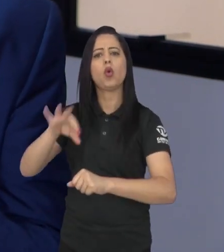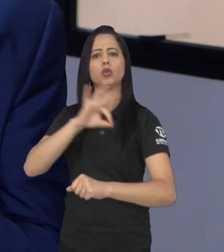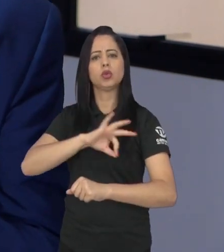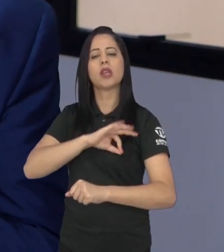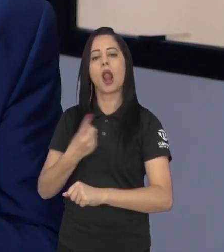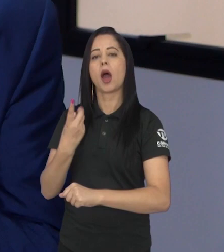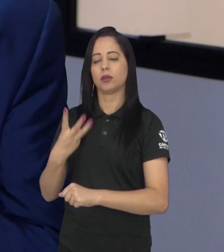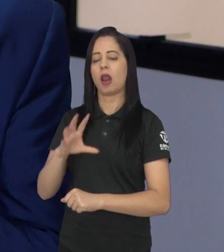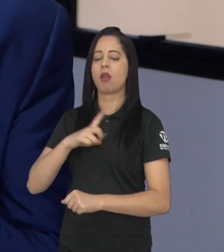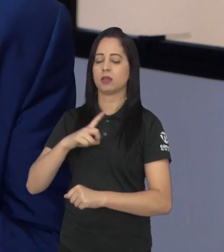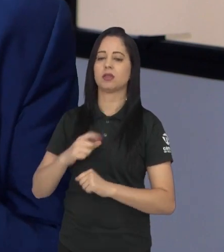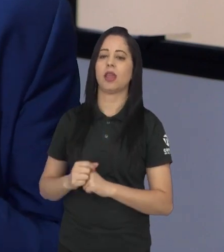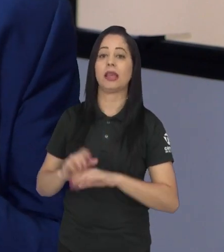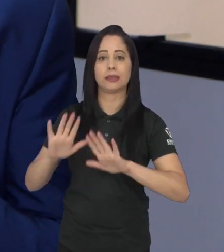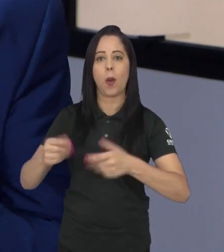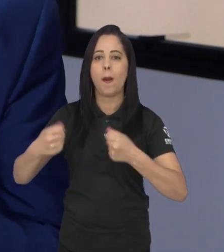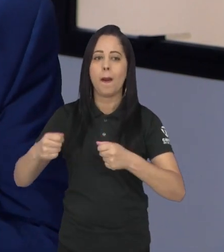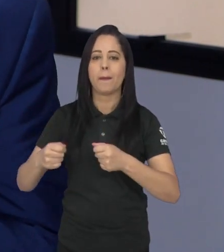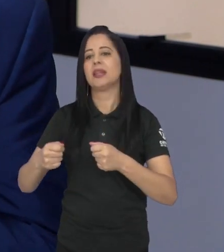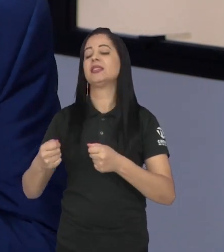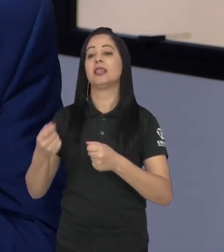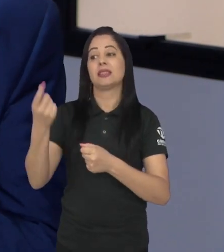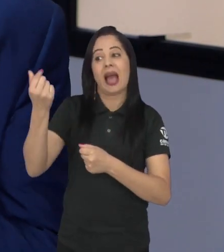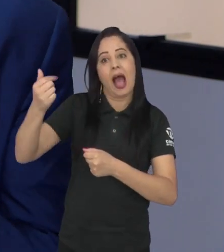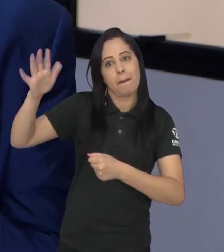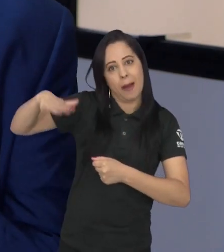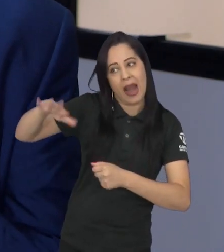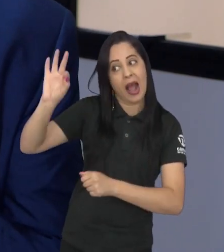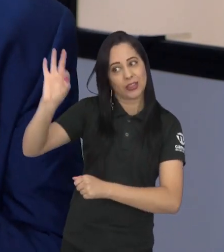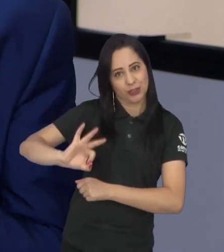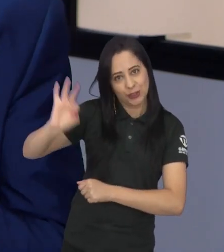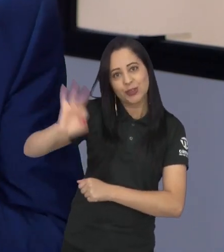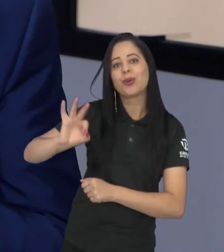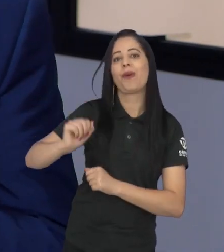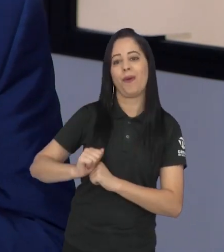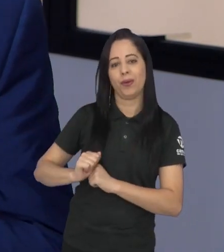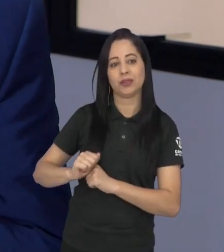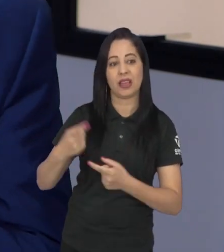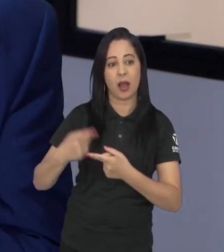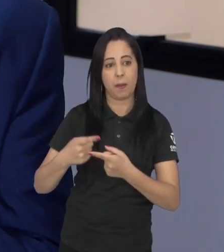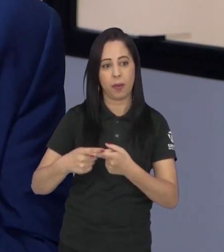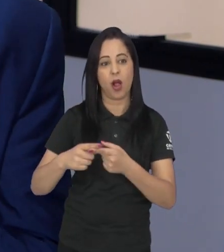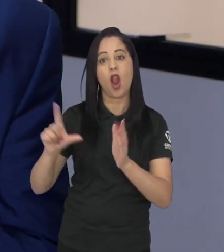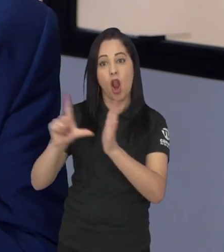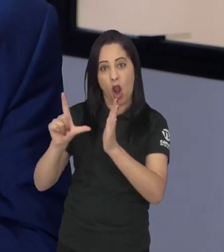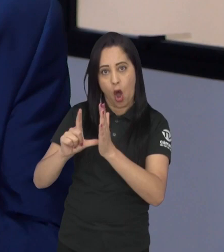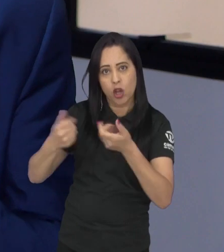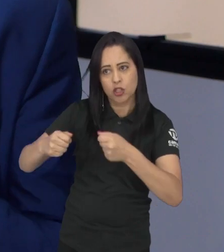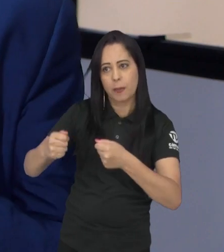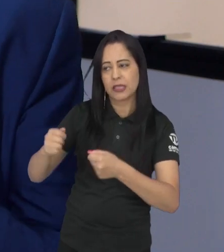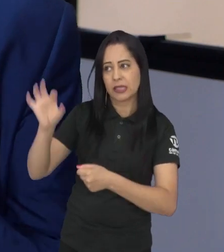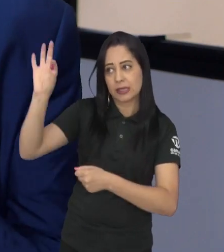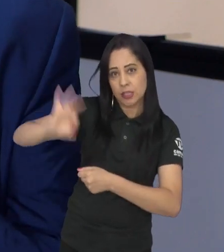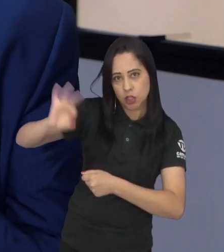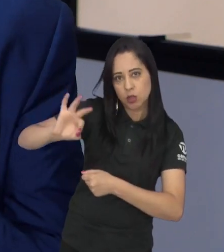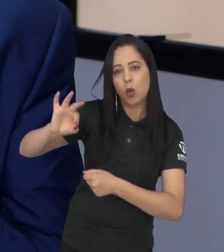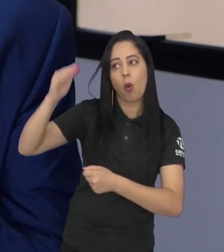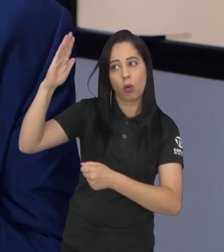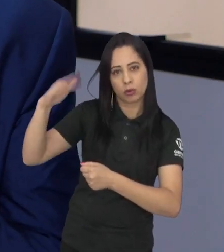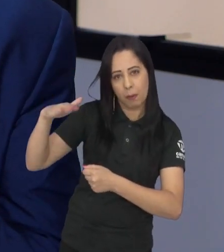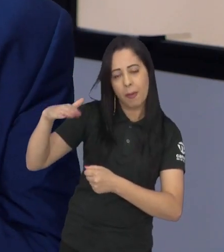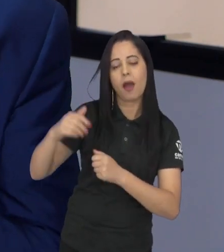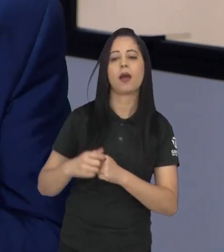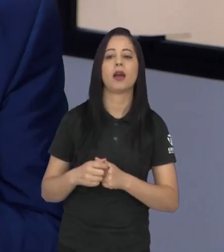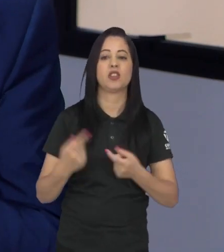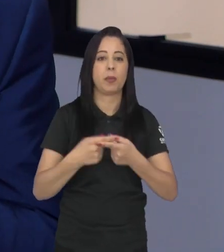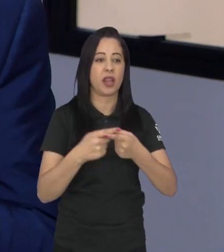para fomentar o comércio, os comerciantes têm que estar preparados com promoções, lojas bonitas, porque nós tivemos 2 anos de pandemia, onde